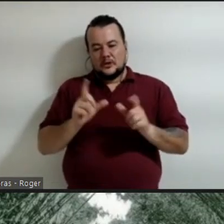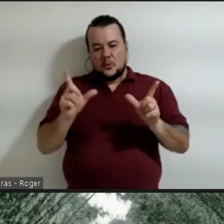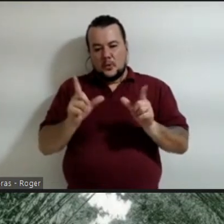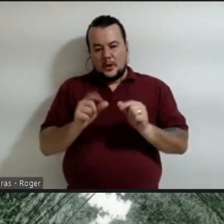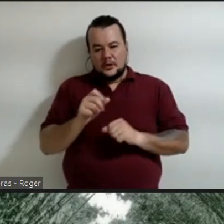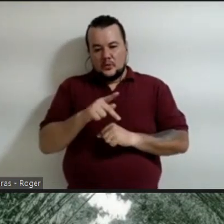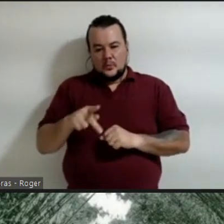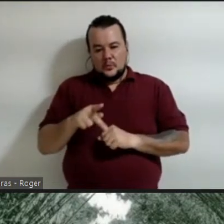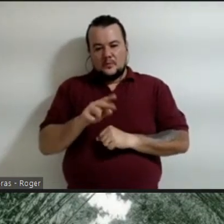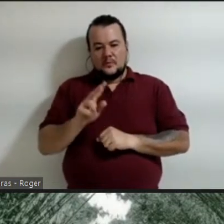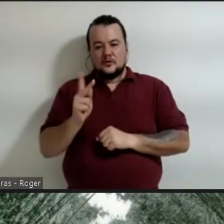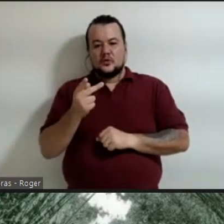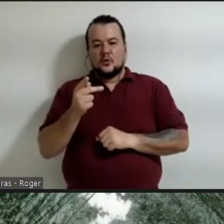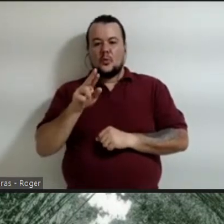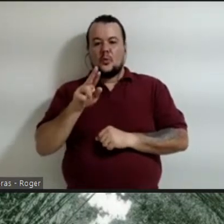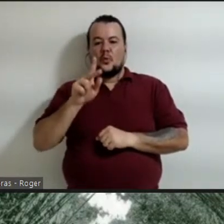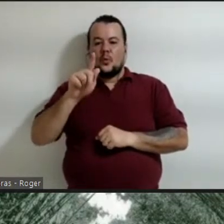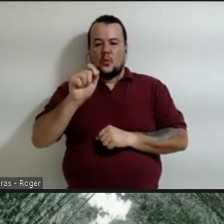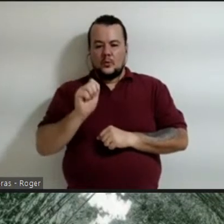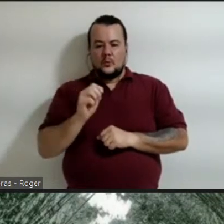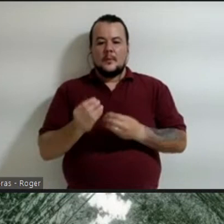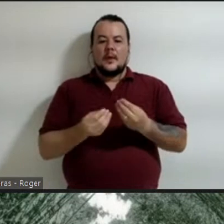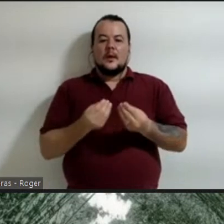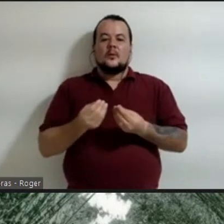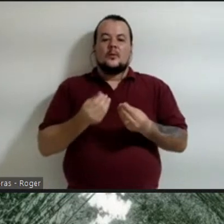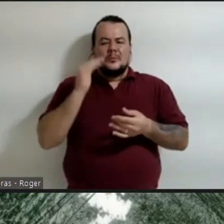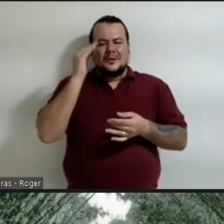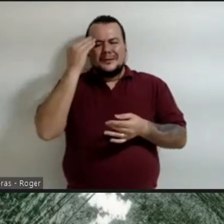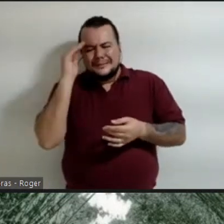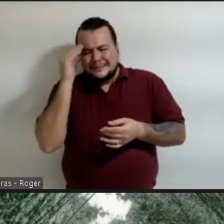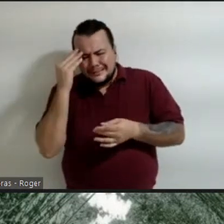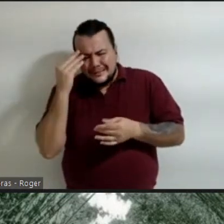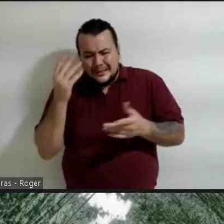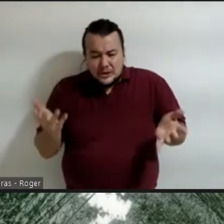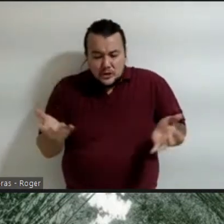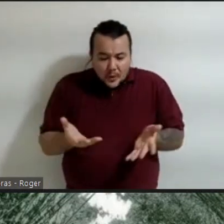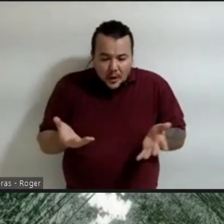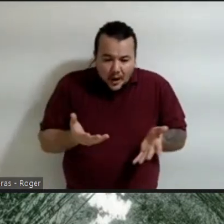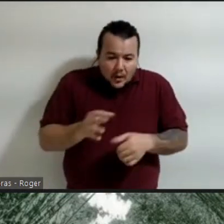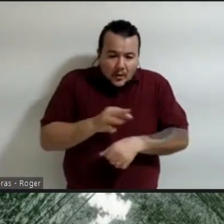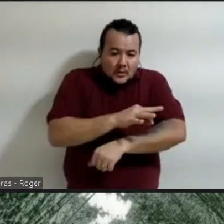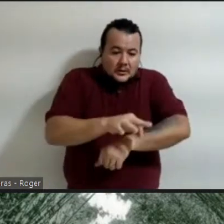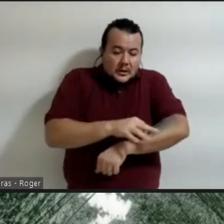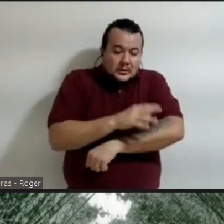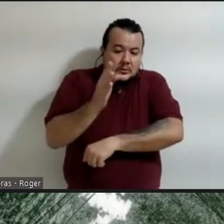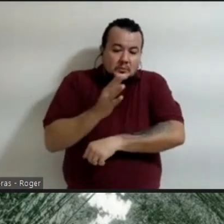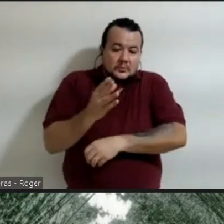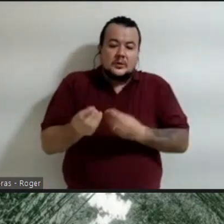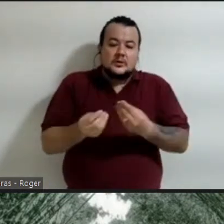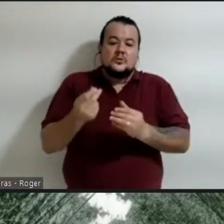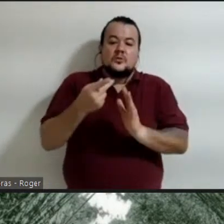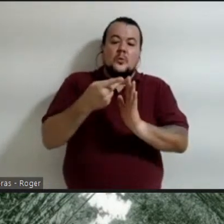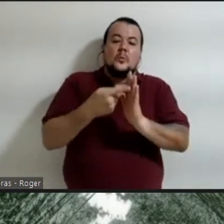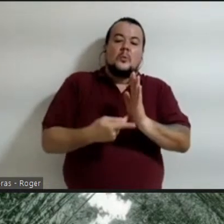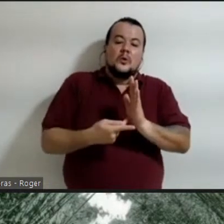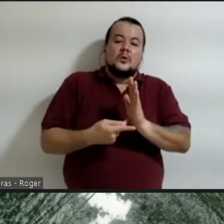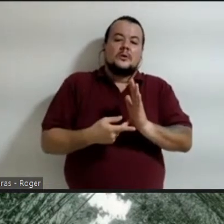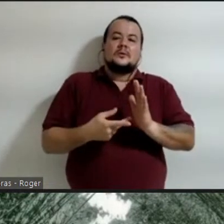Segawa, como ele interpreta, então, o momento atual da arquitetura brasileira com projetos que estão muito